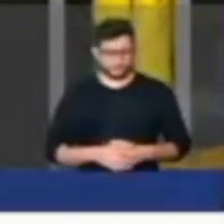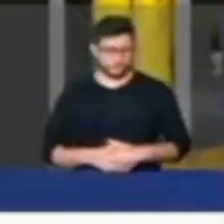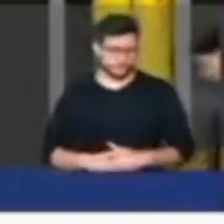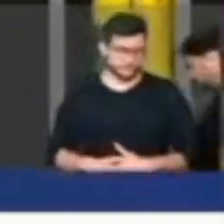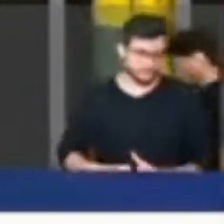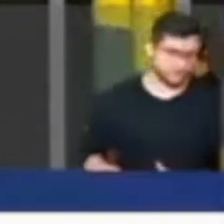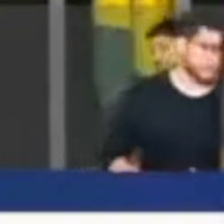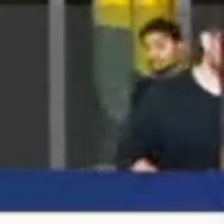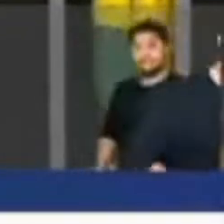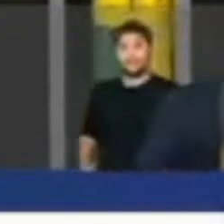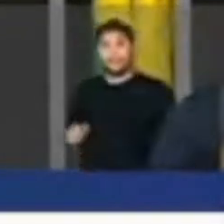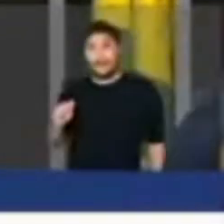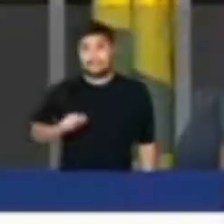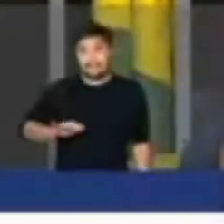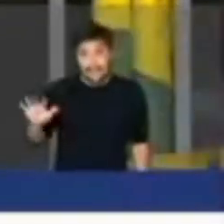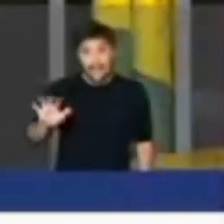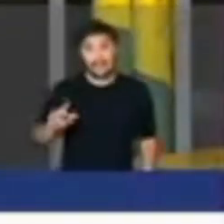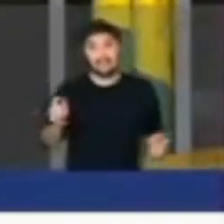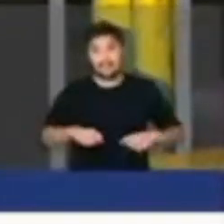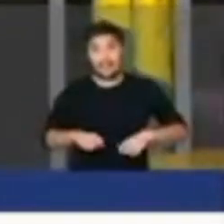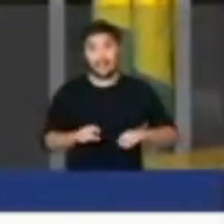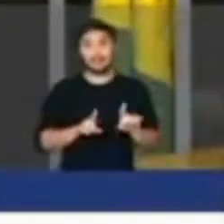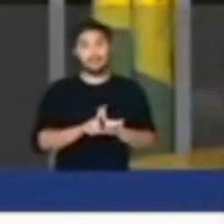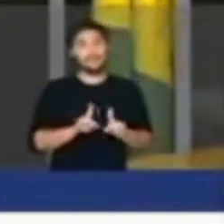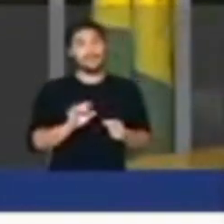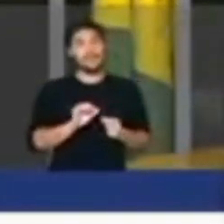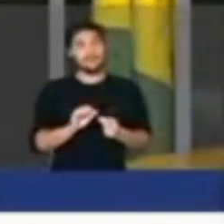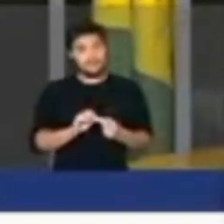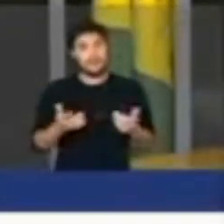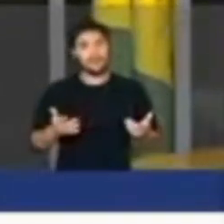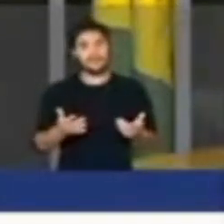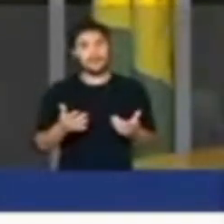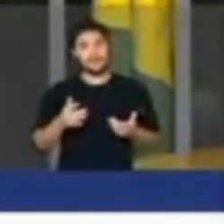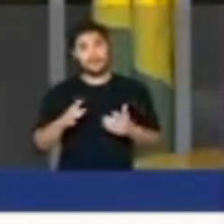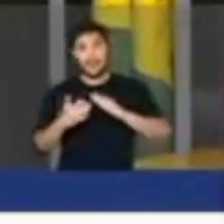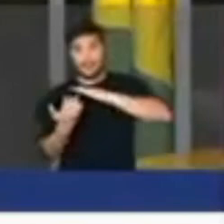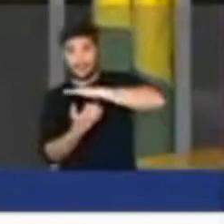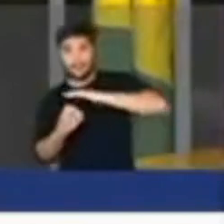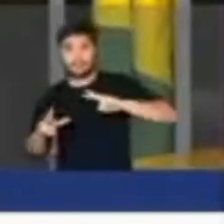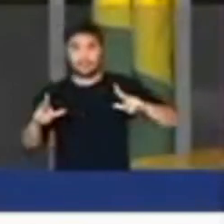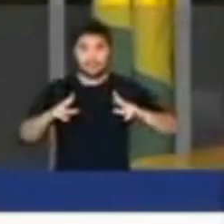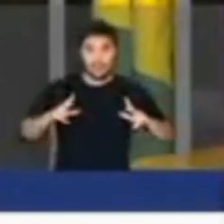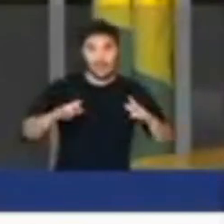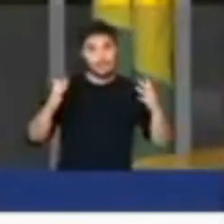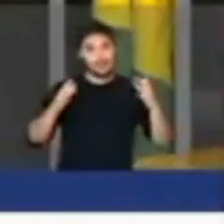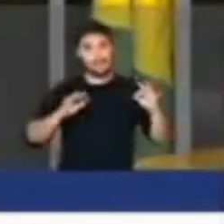mais caras, possam também serem praticadas pela iniciativa privada. Parabéns a todos.